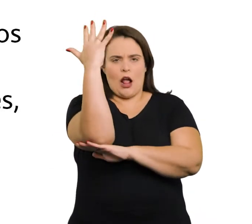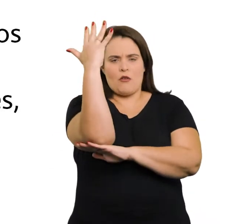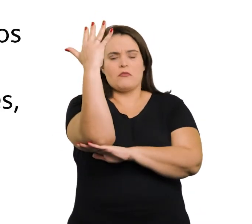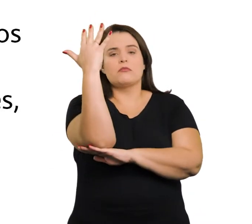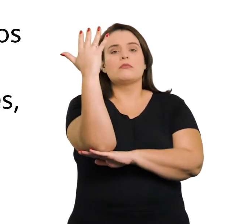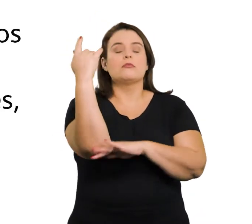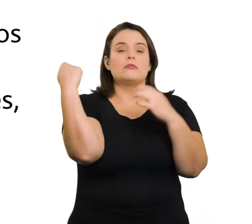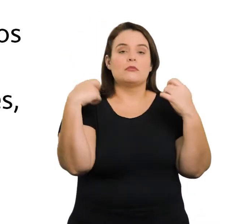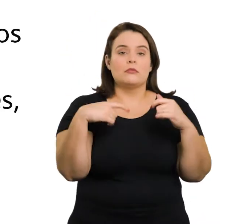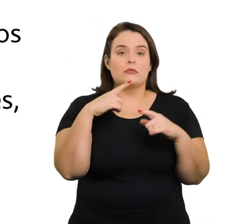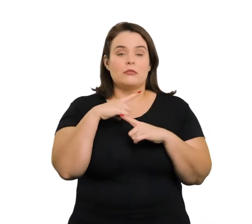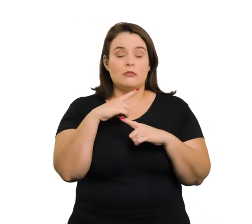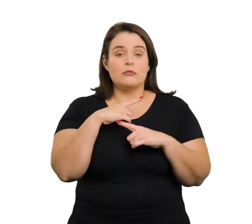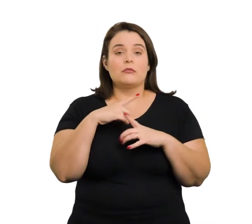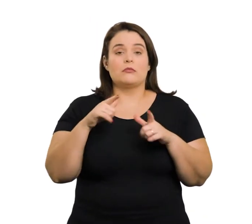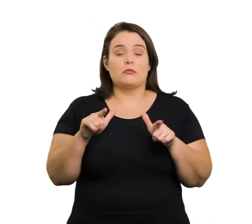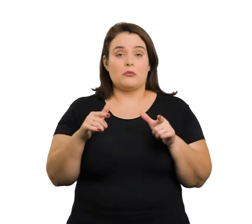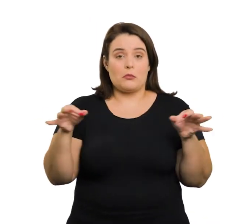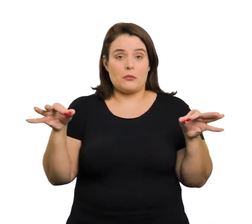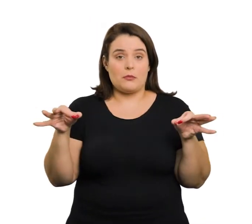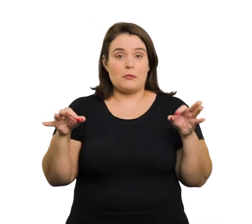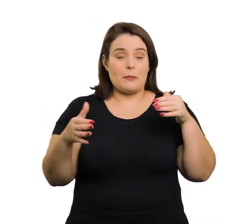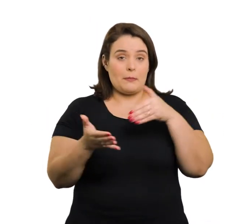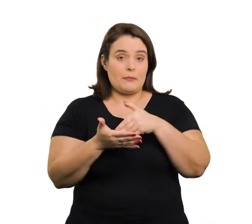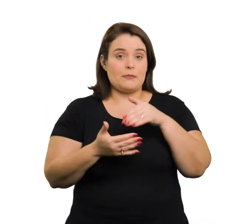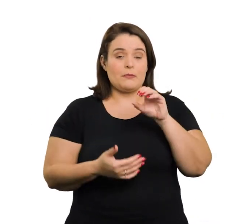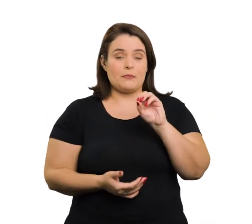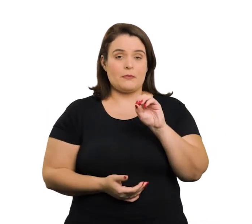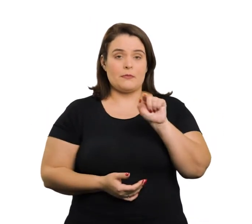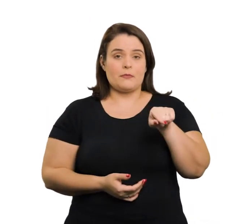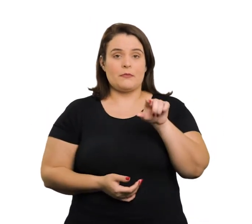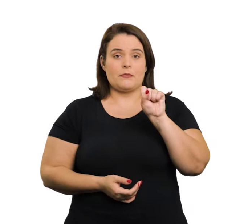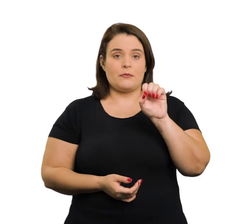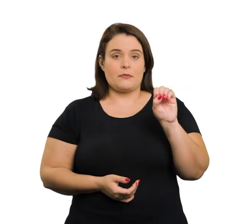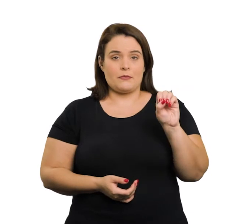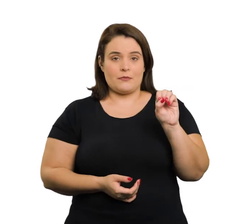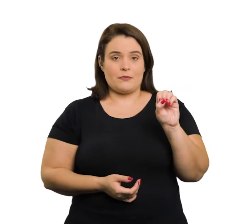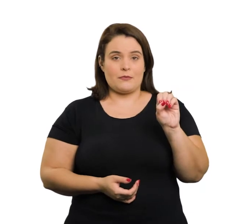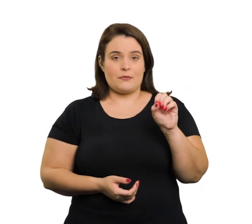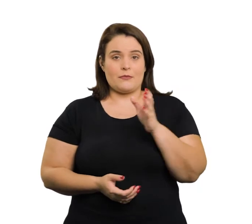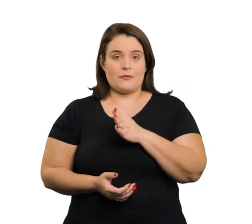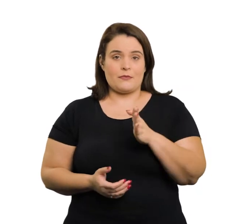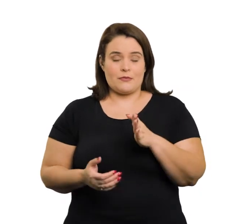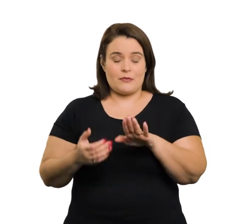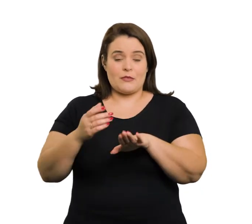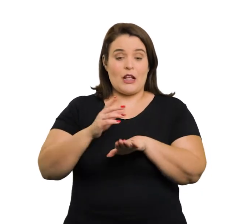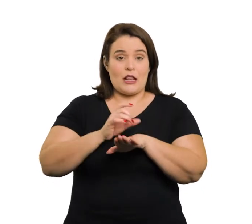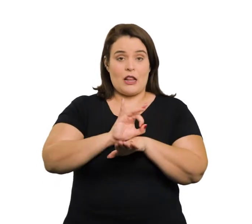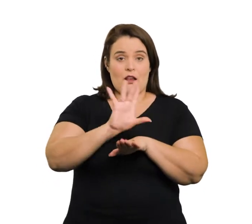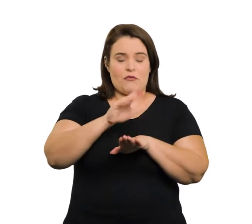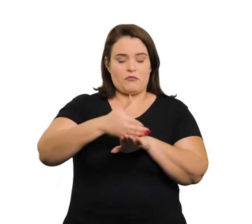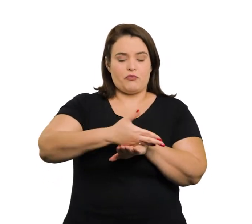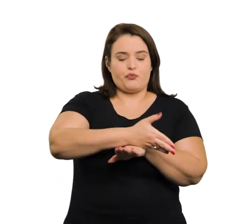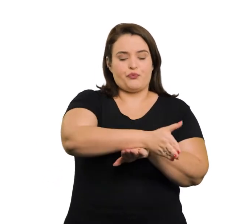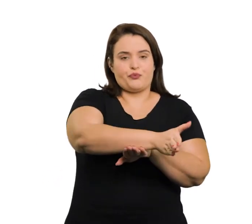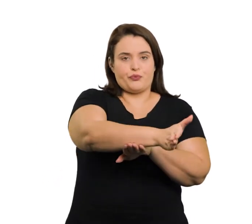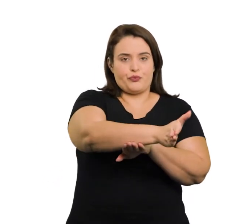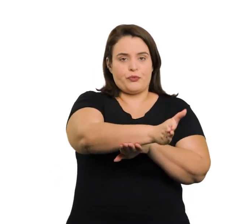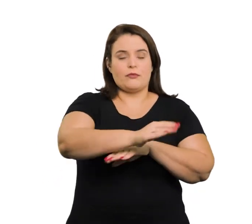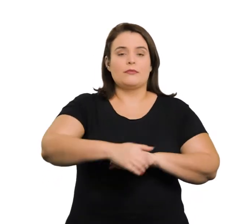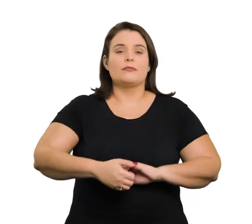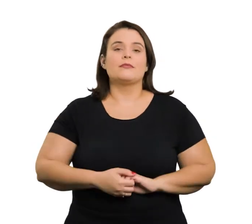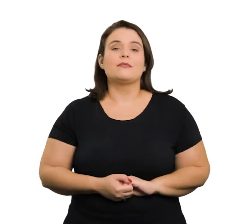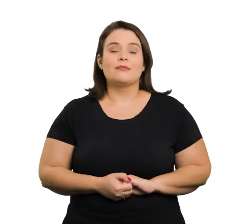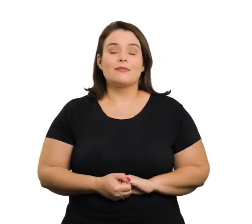como postes ou árvores, garantir largura mínima de 0,80 metro para a faixa livre, junto